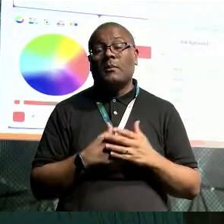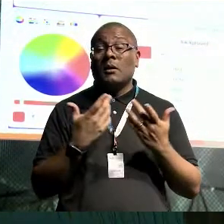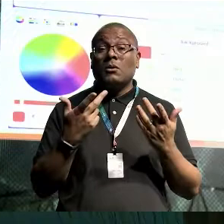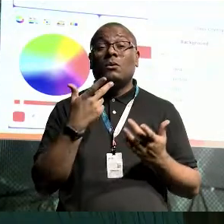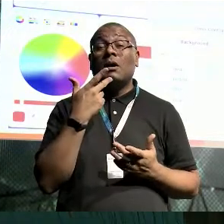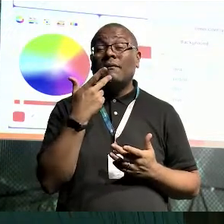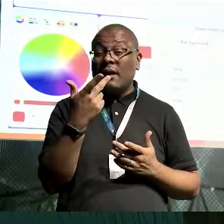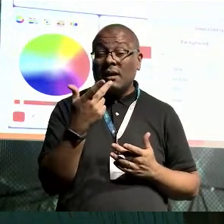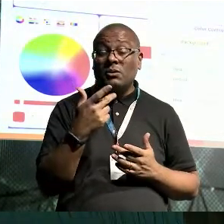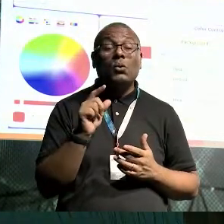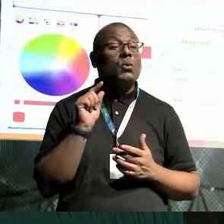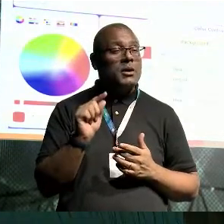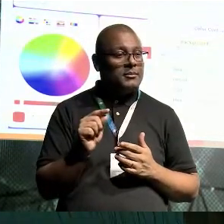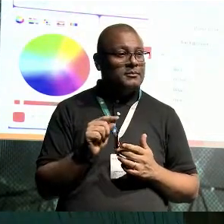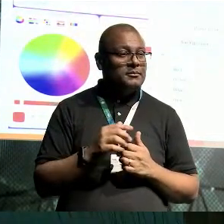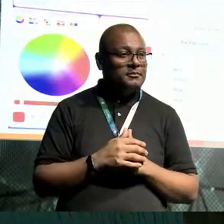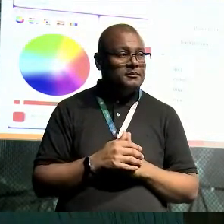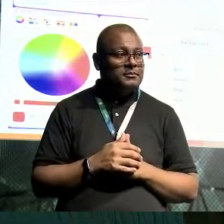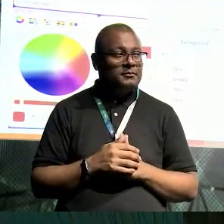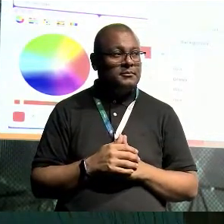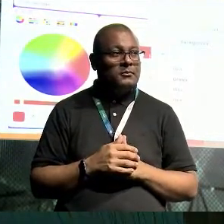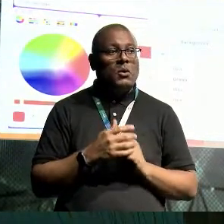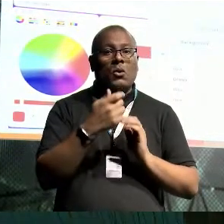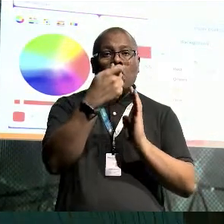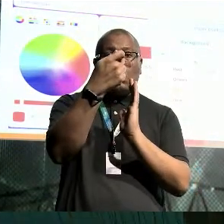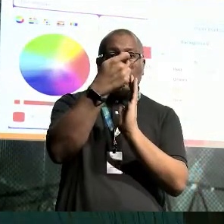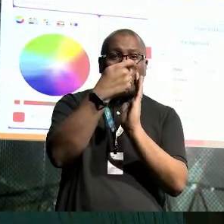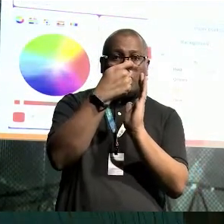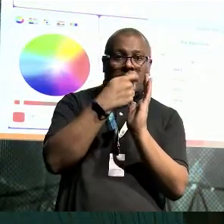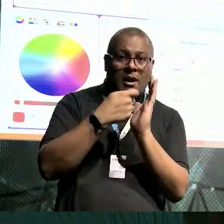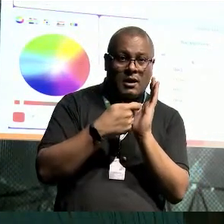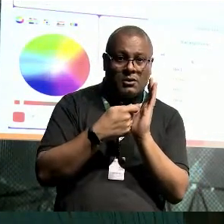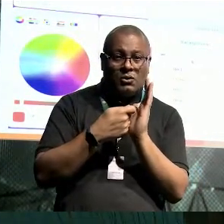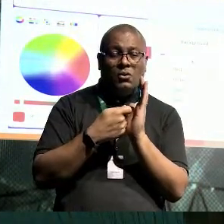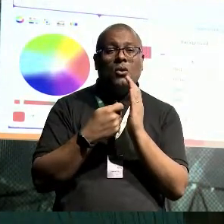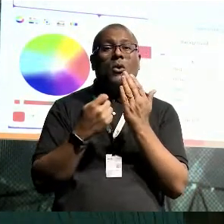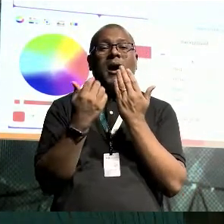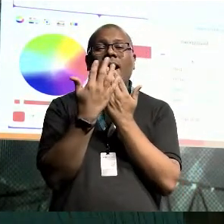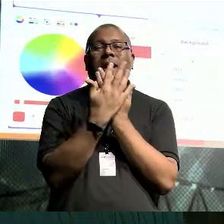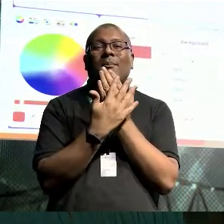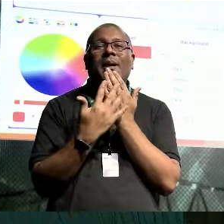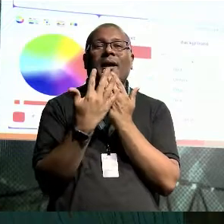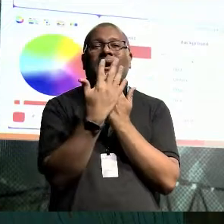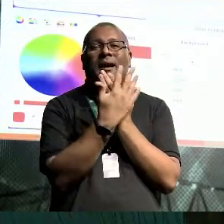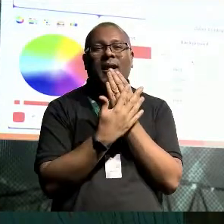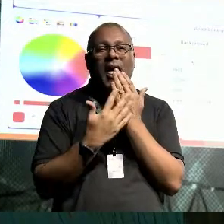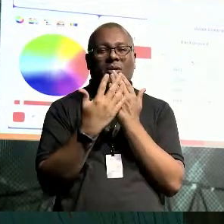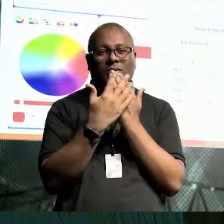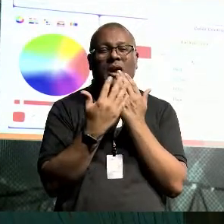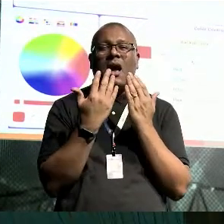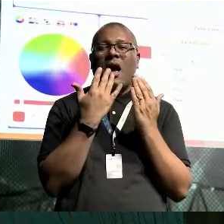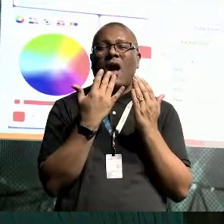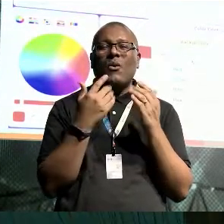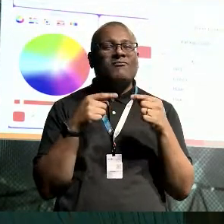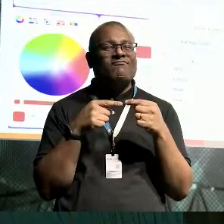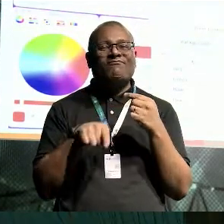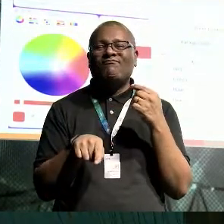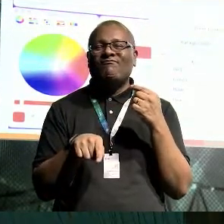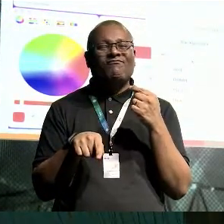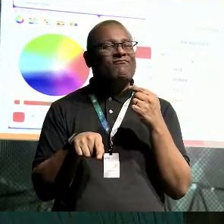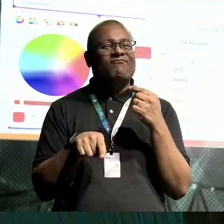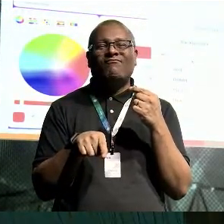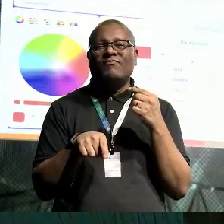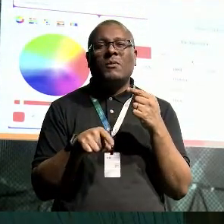está falando que esse texto com esse background, com essa cor de fundo, não está com contraste